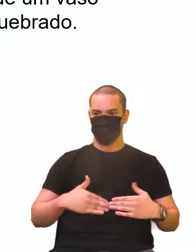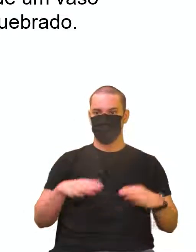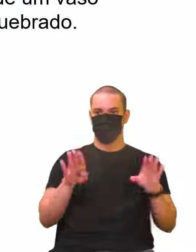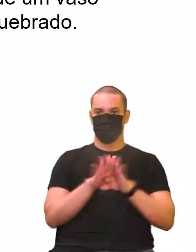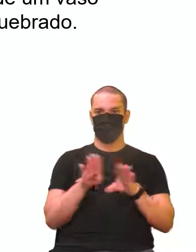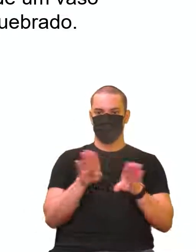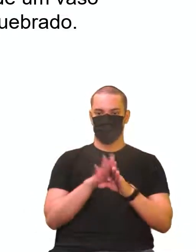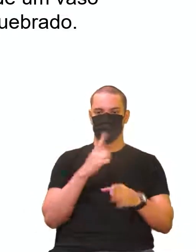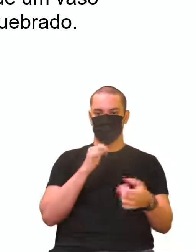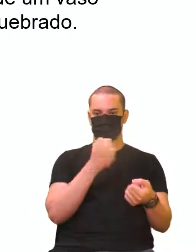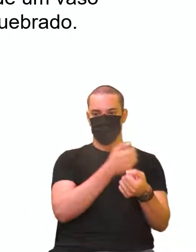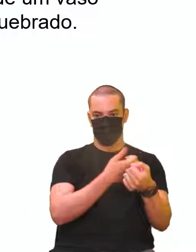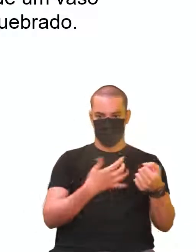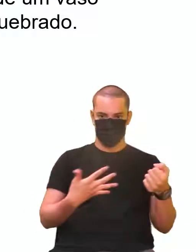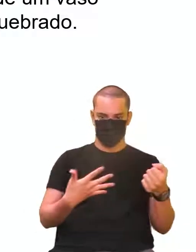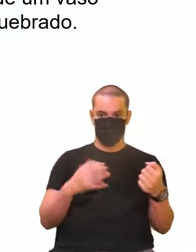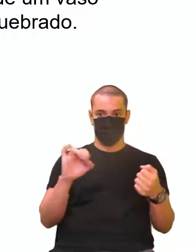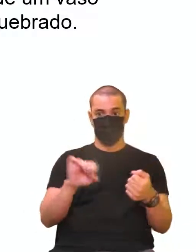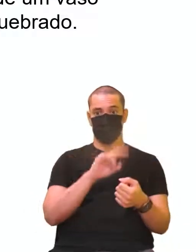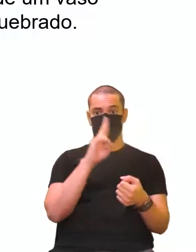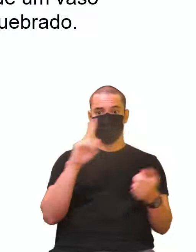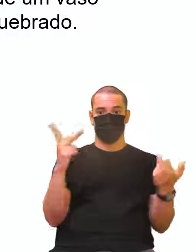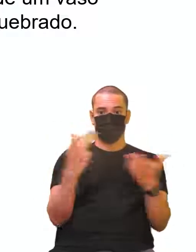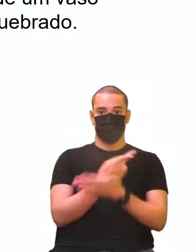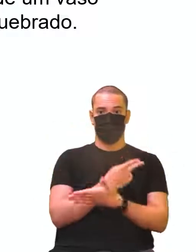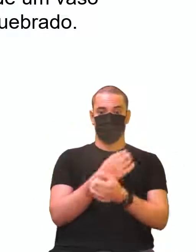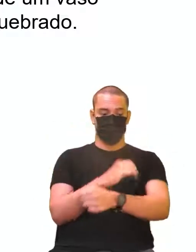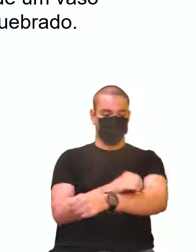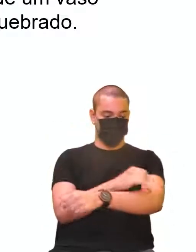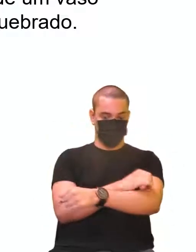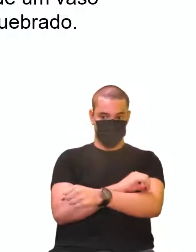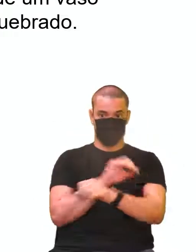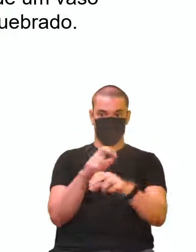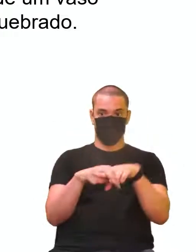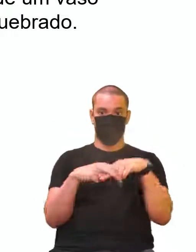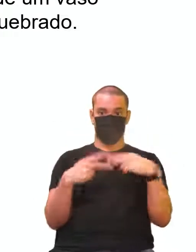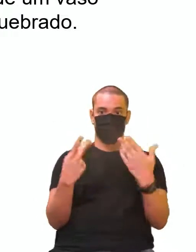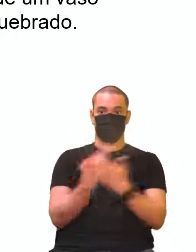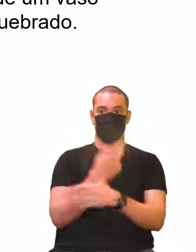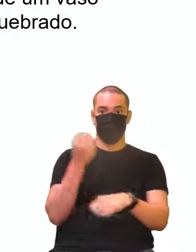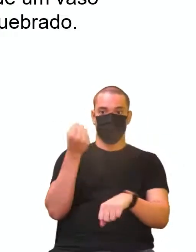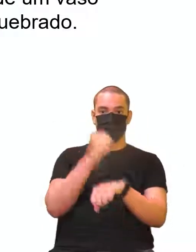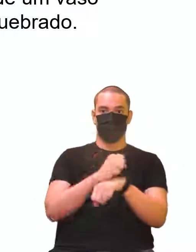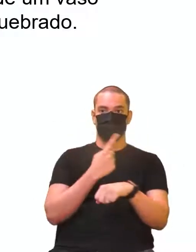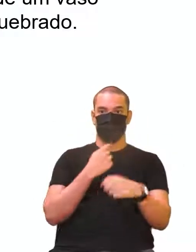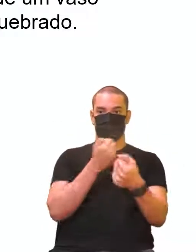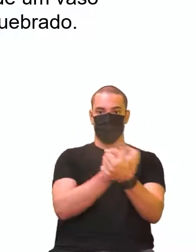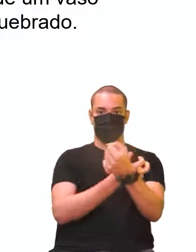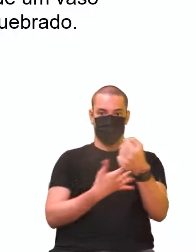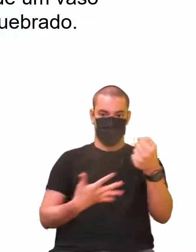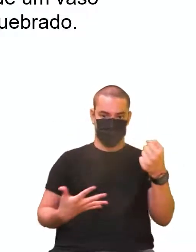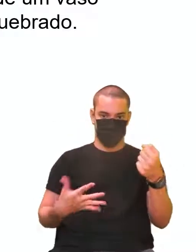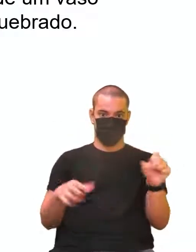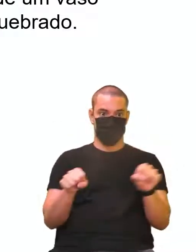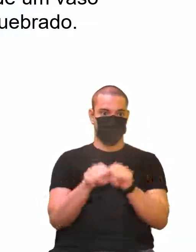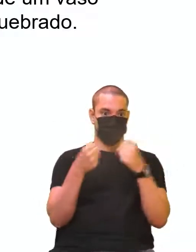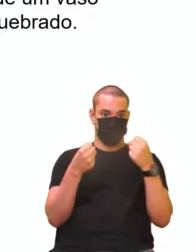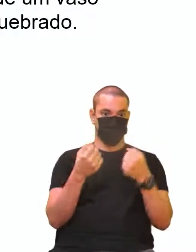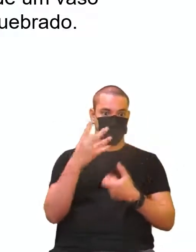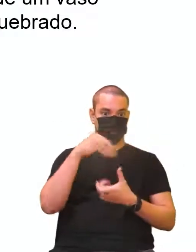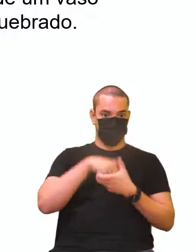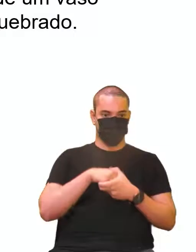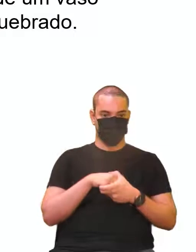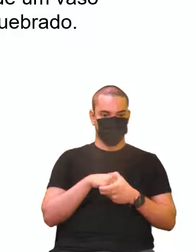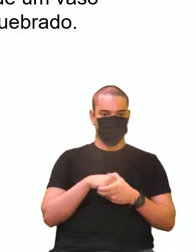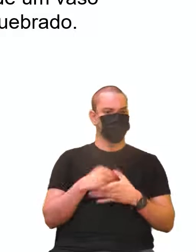circulação do sangue ou a coagulação, o qual é utilizado para parar a hemorragia de um vaso sanguíneo quando ele é quebrado, tá?